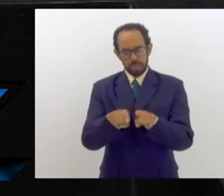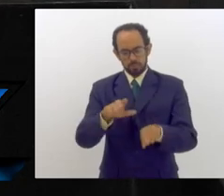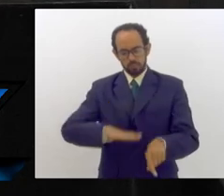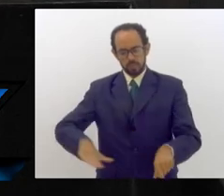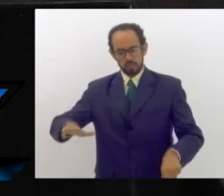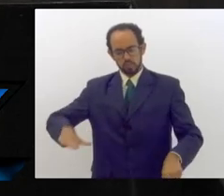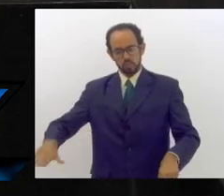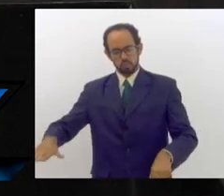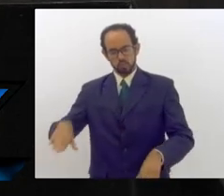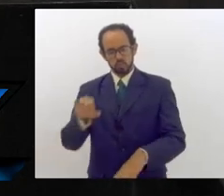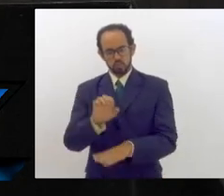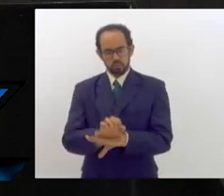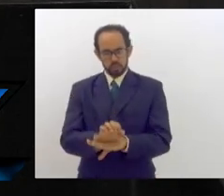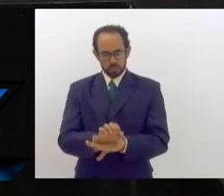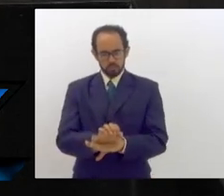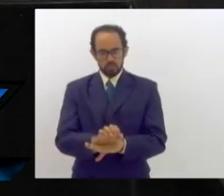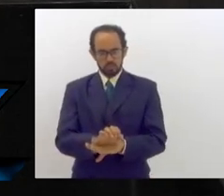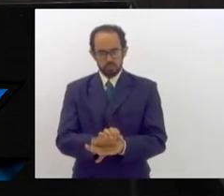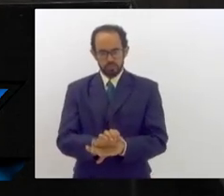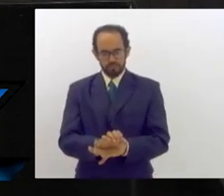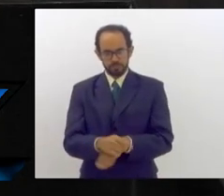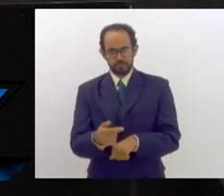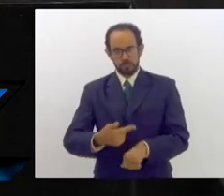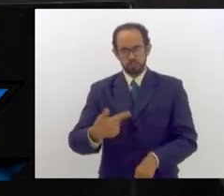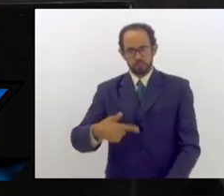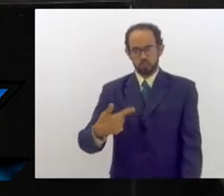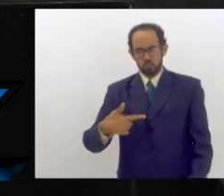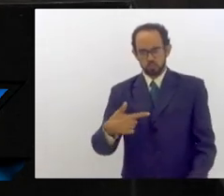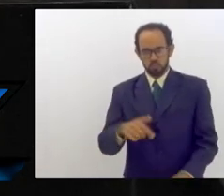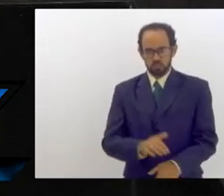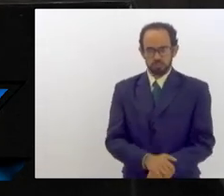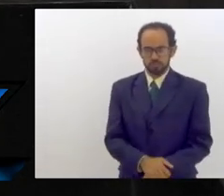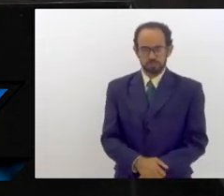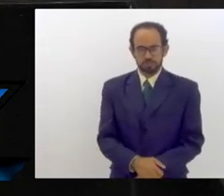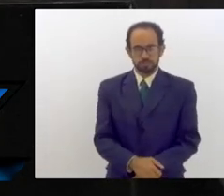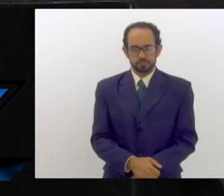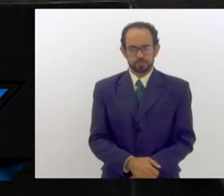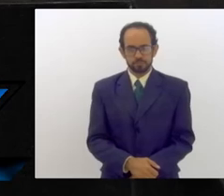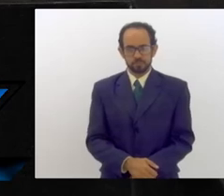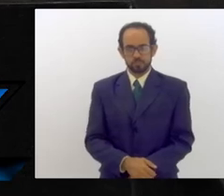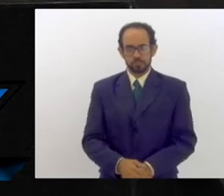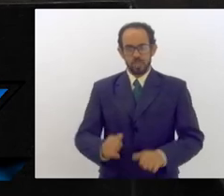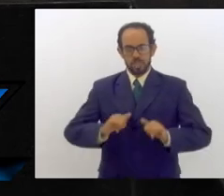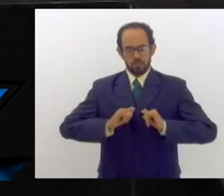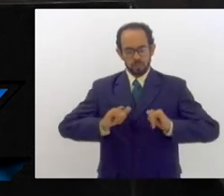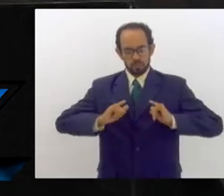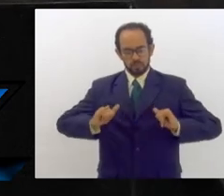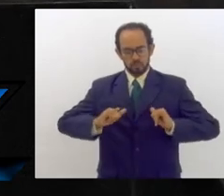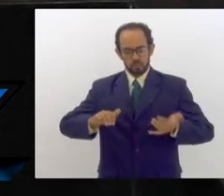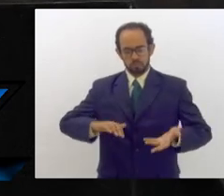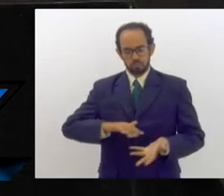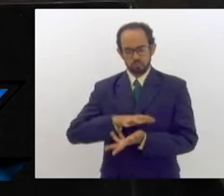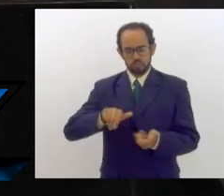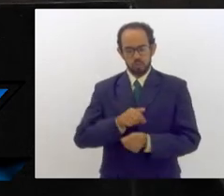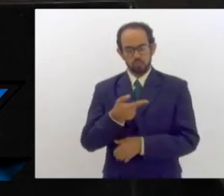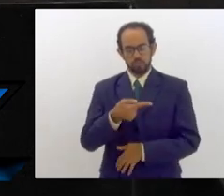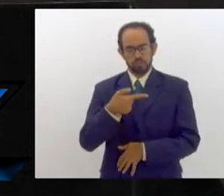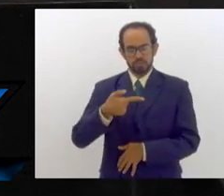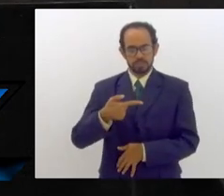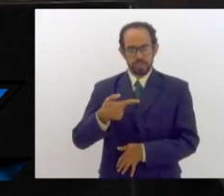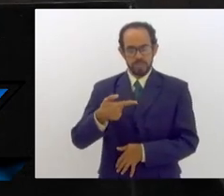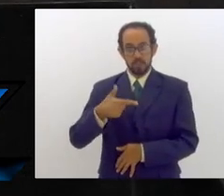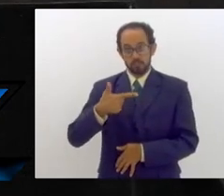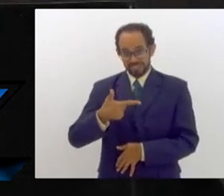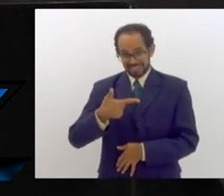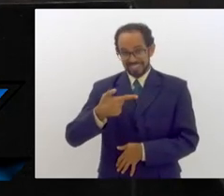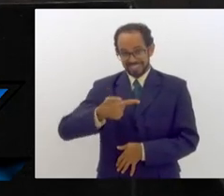estado segundo dados mundiais 27 milhões de pessoas